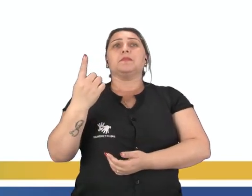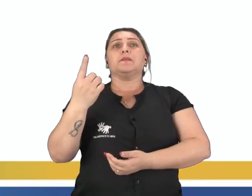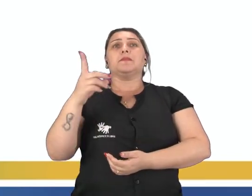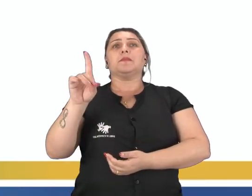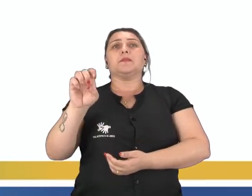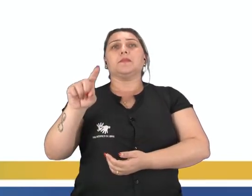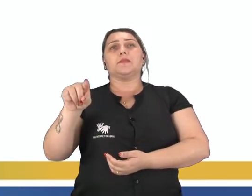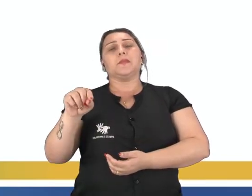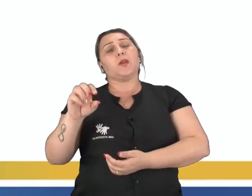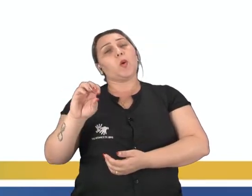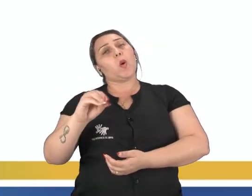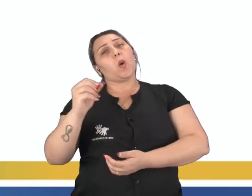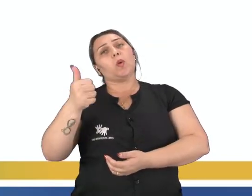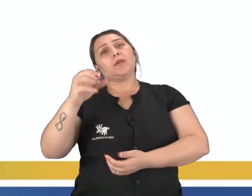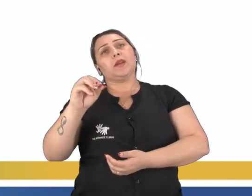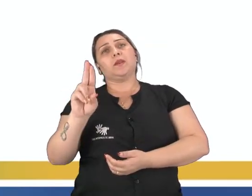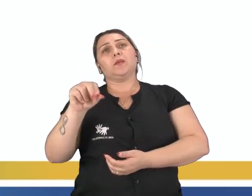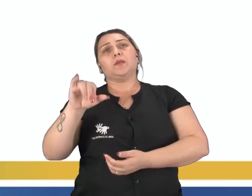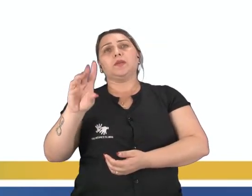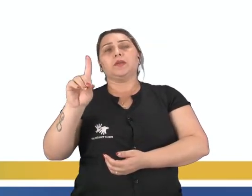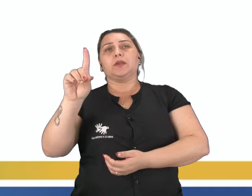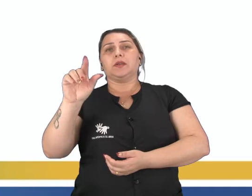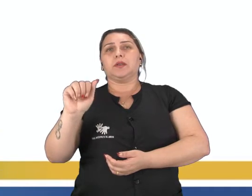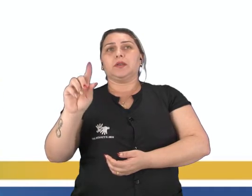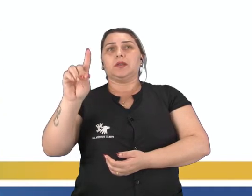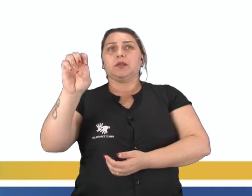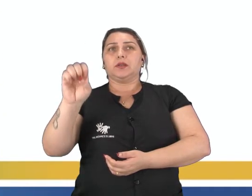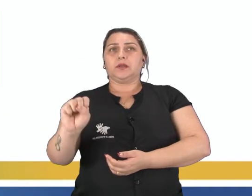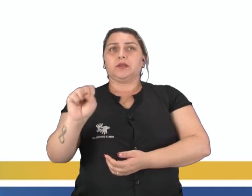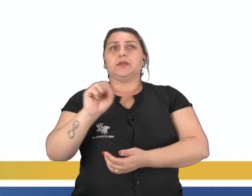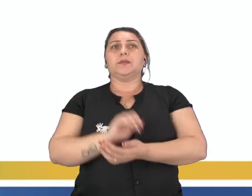dezena ou 10 unidades.